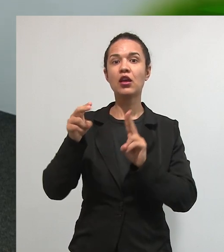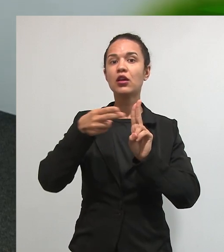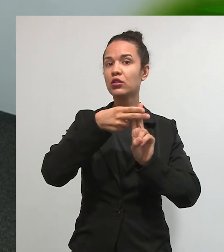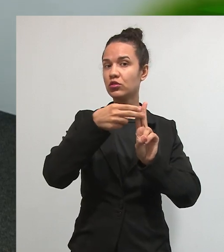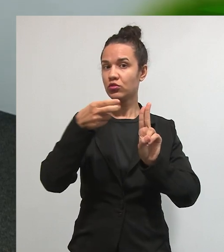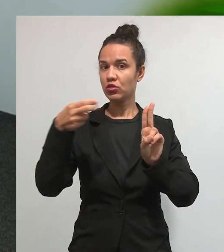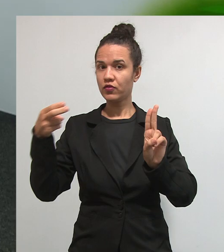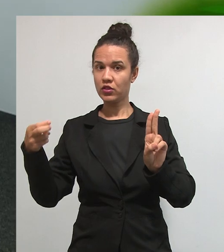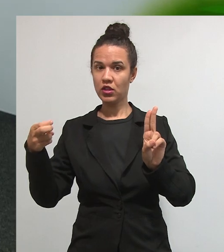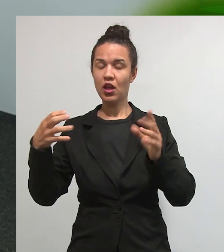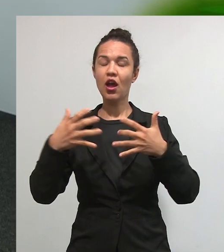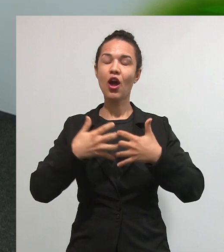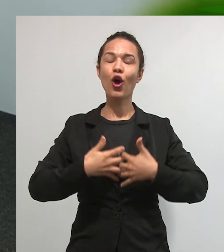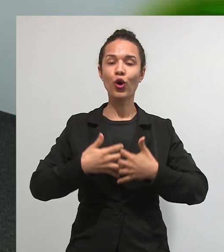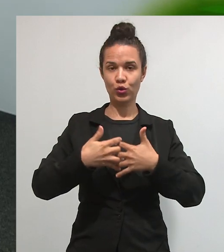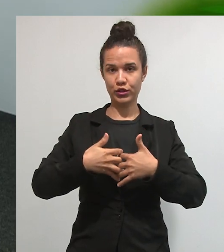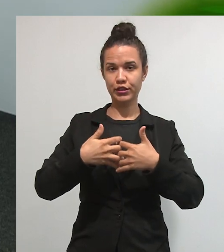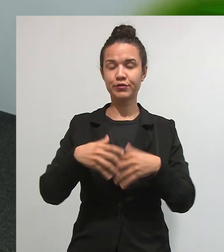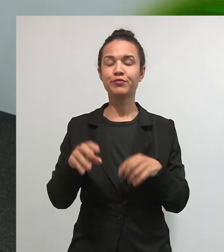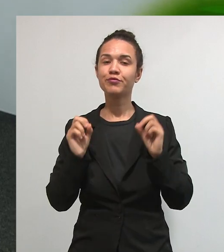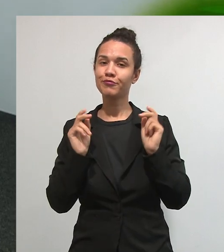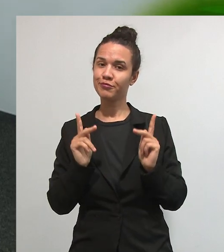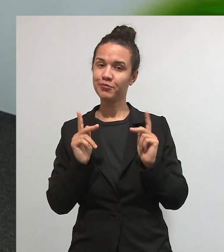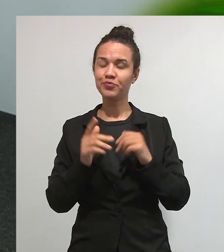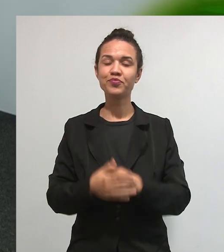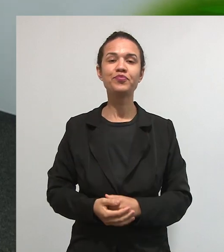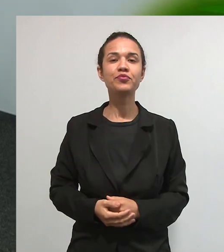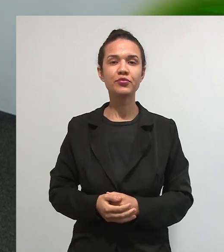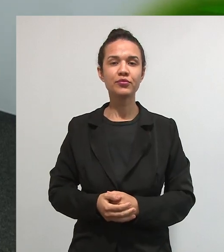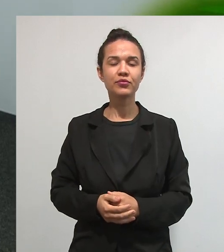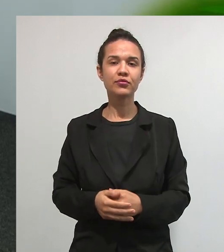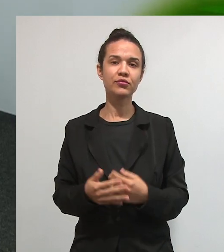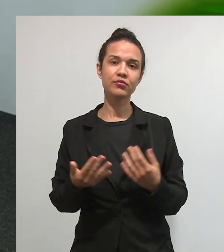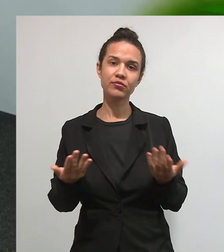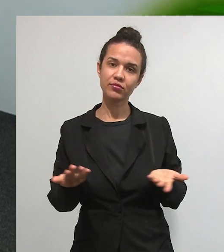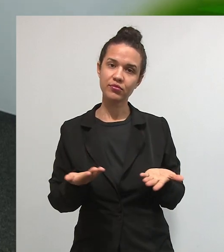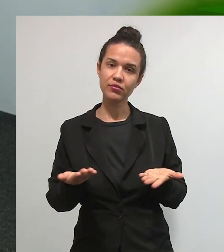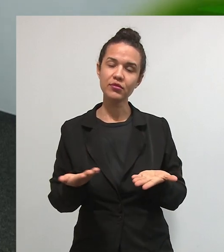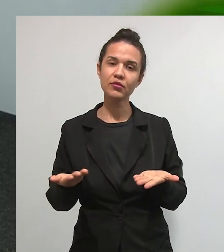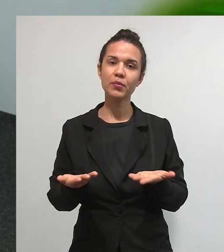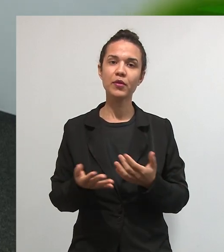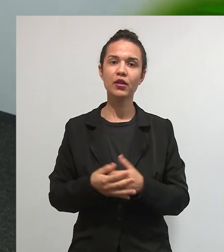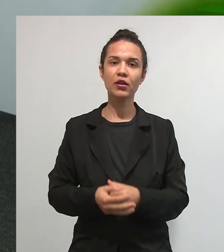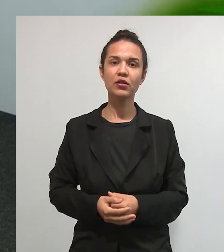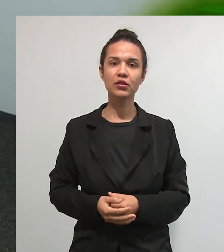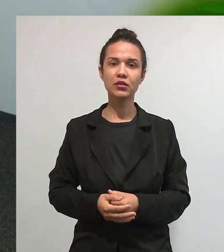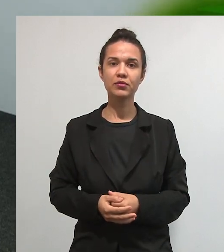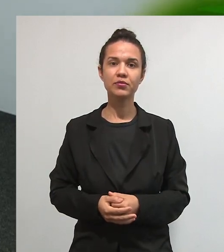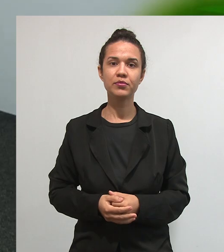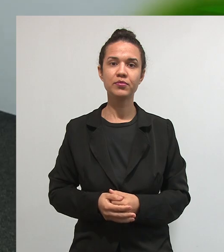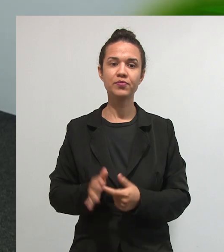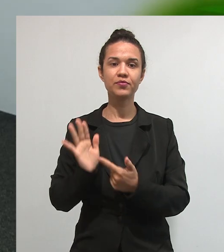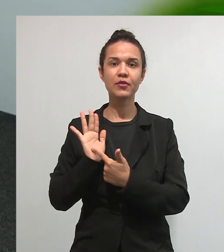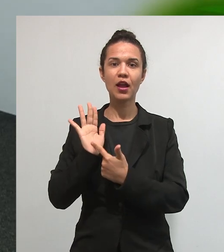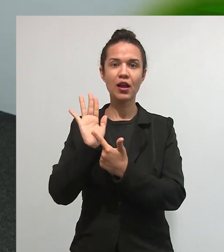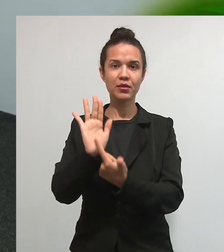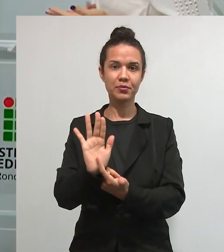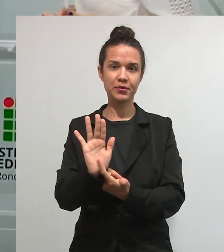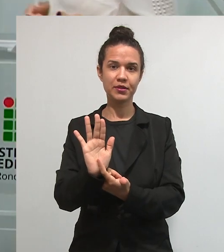no Instituto Federal de Rondônia, ok? Bom, feito isso, agora vamos apresentar o